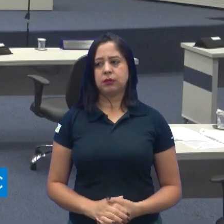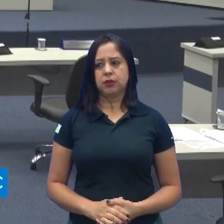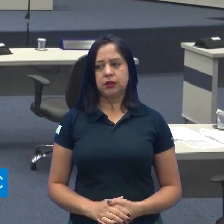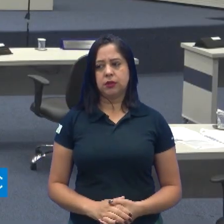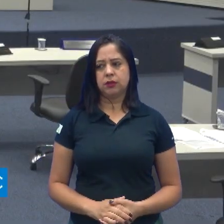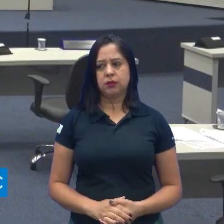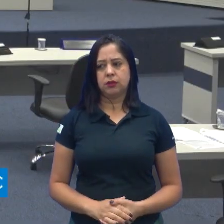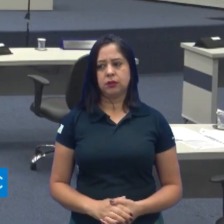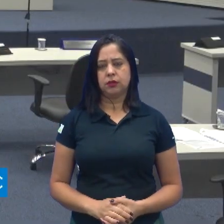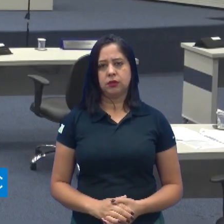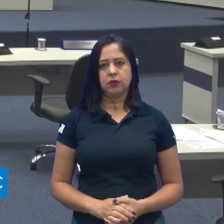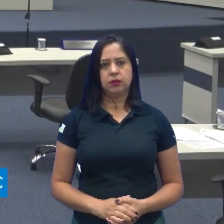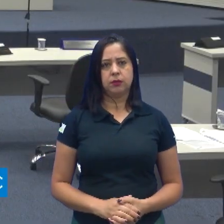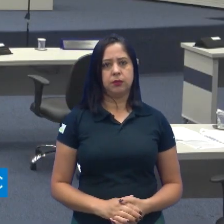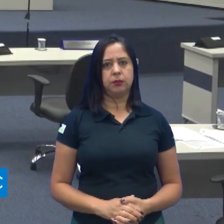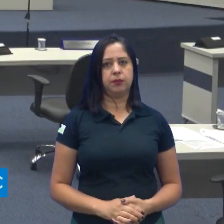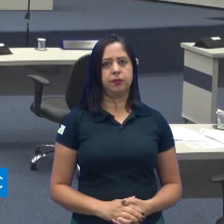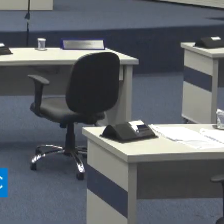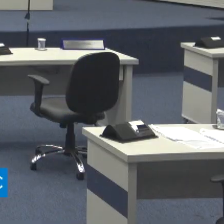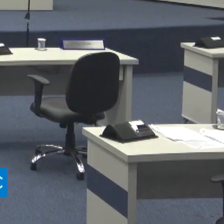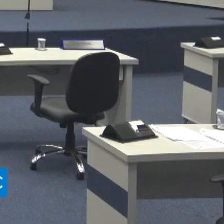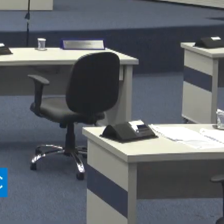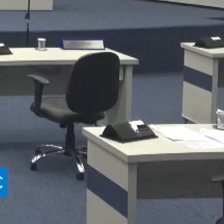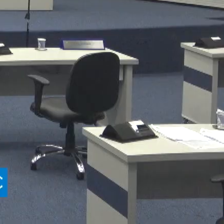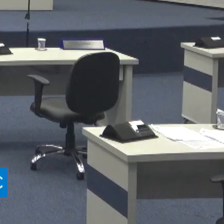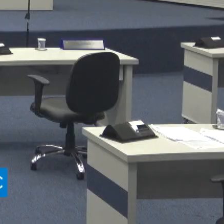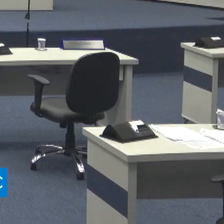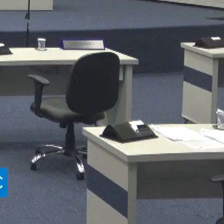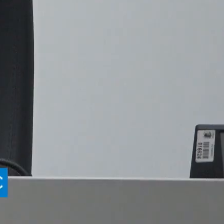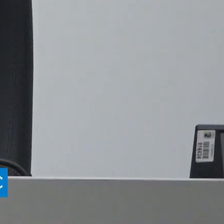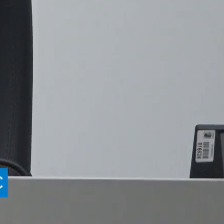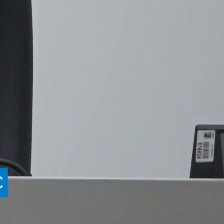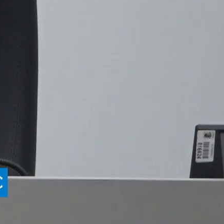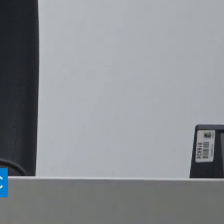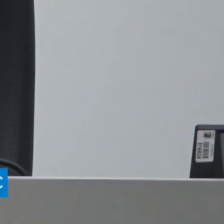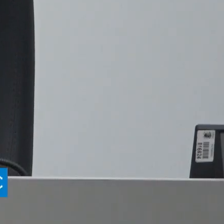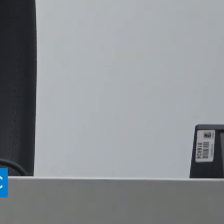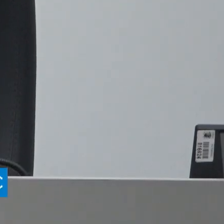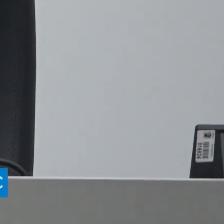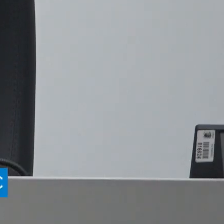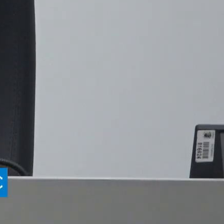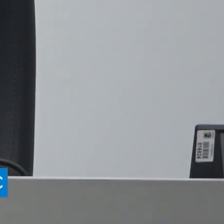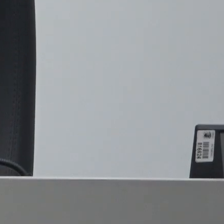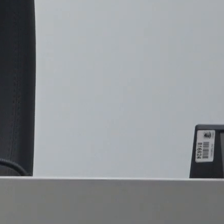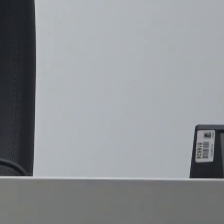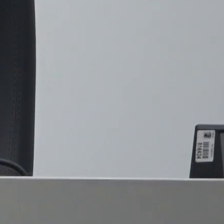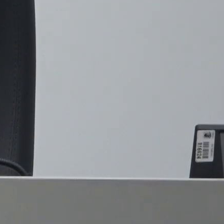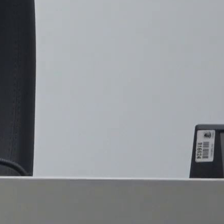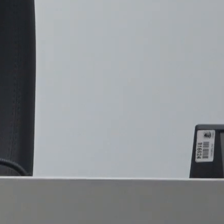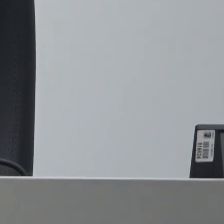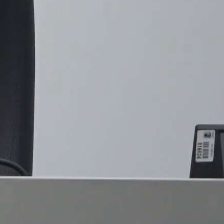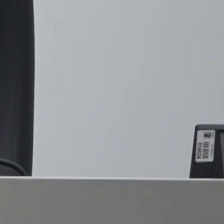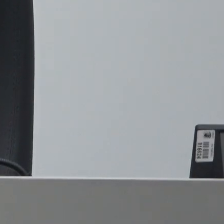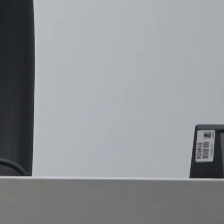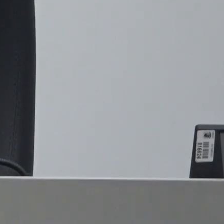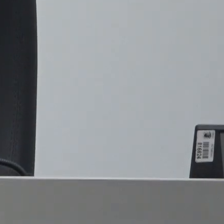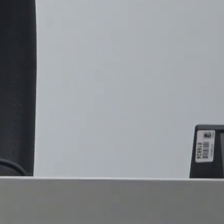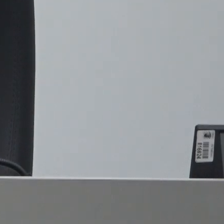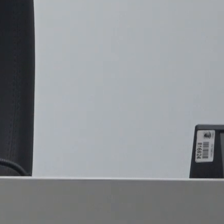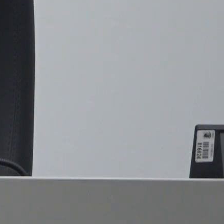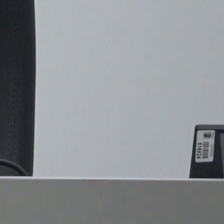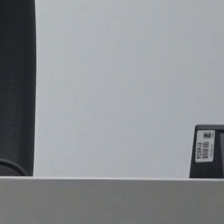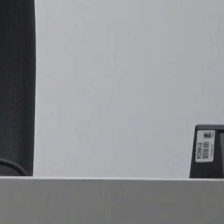Quero parabenizar o Rafael Pascucci por essa emoção, né? Parabéns para Maia Franco